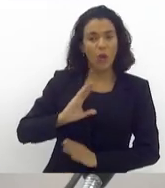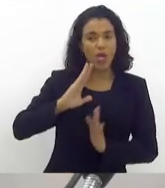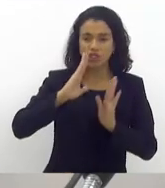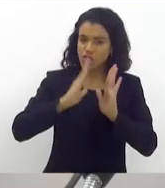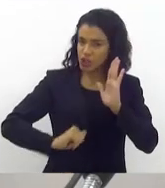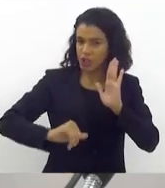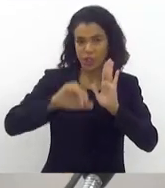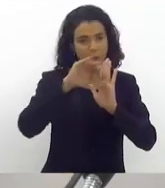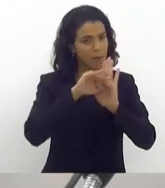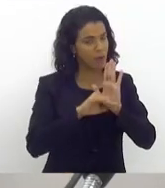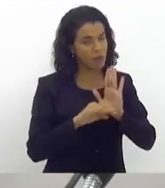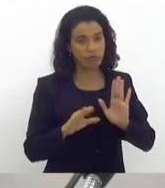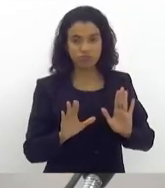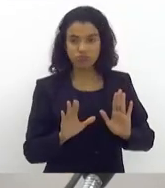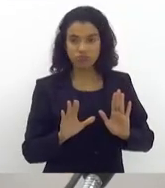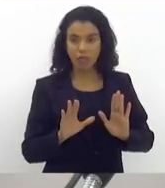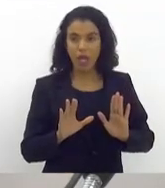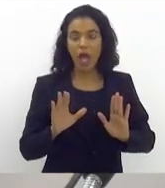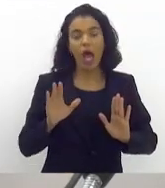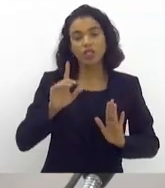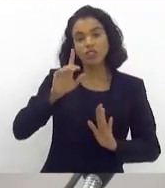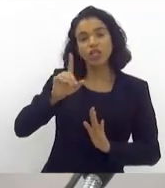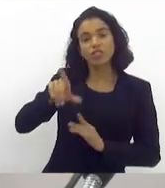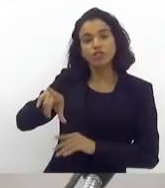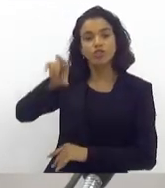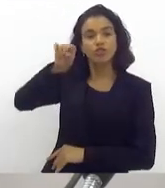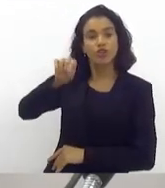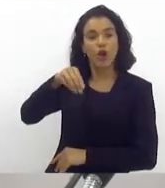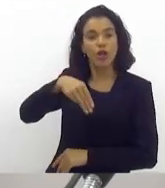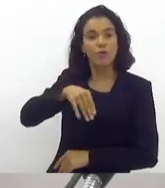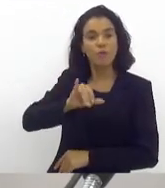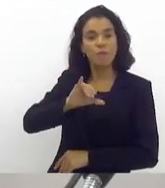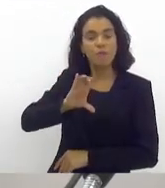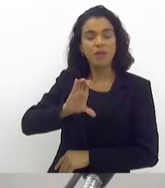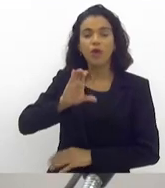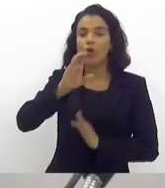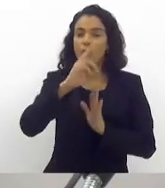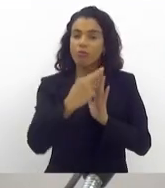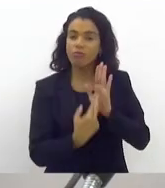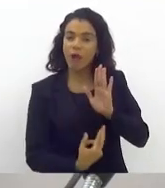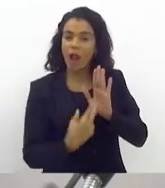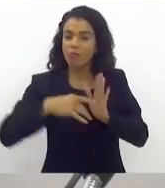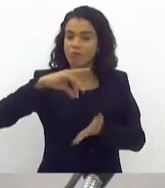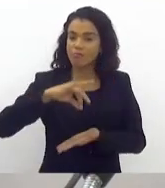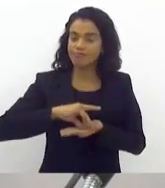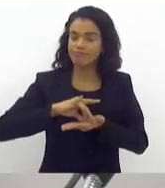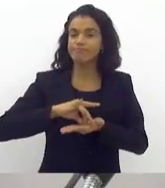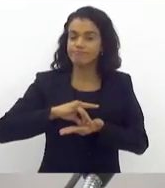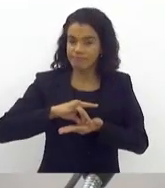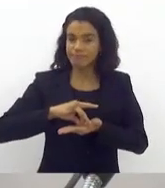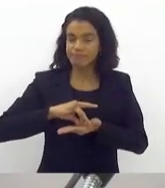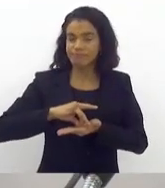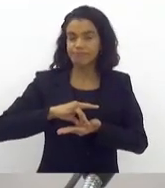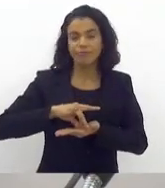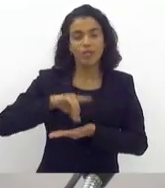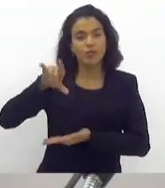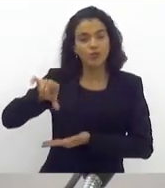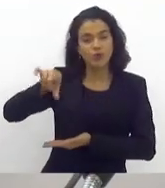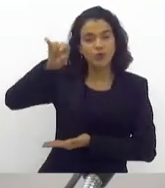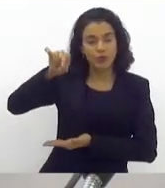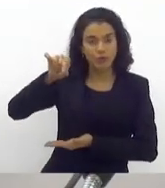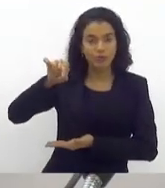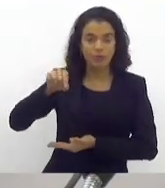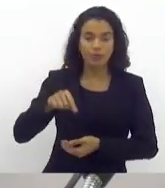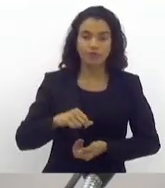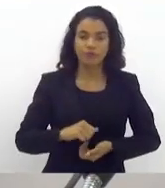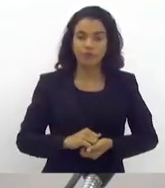a gente designa o deputado Mink como relator original, não do vencido, só essa correção. Tá, o deputado Mink é o relator designado, original. E basta